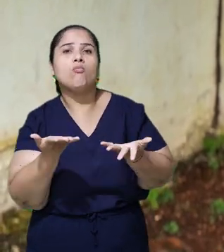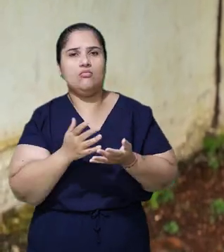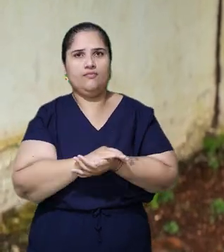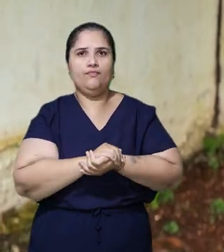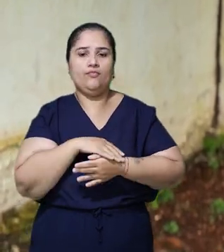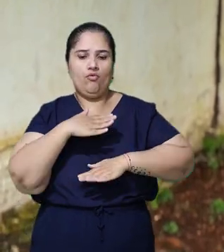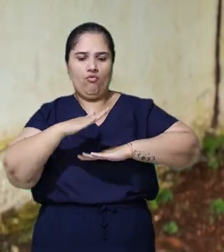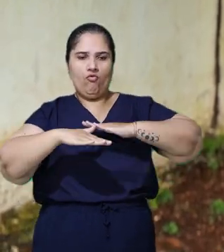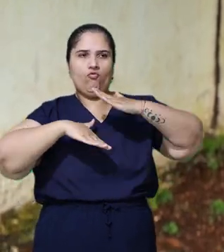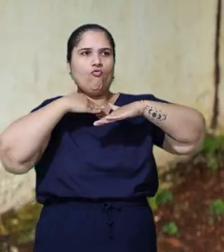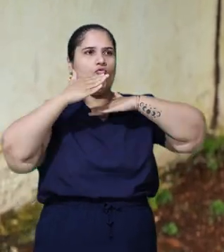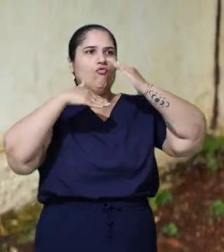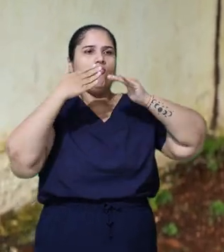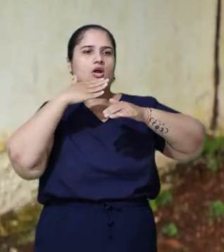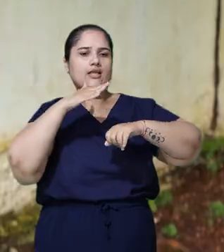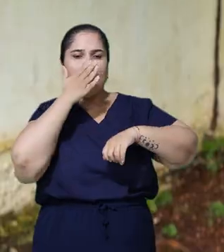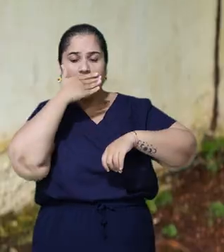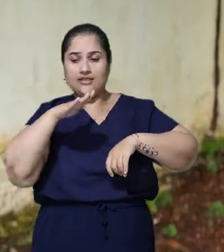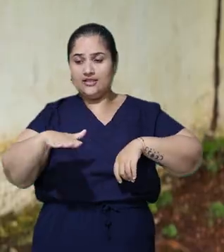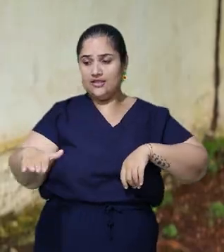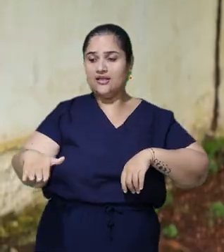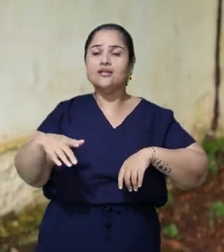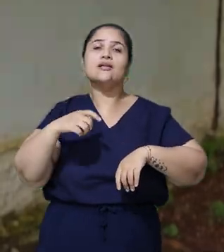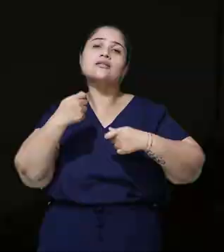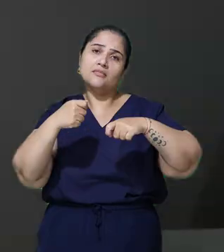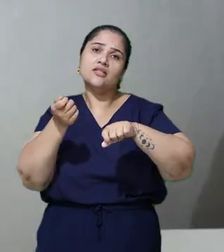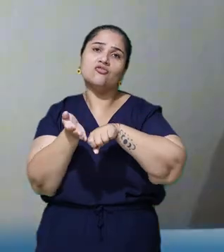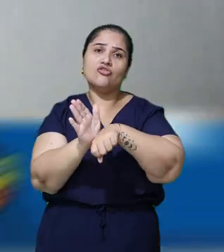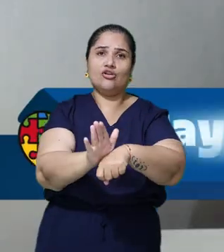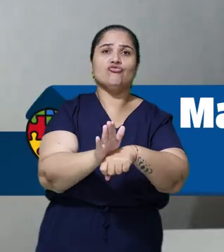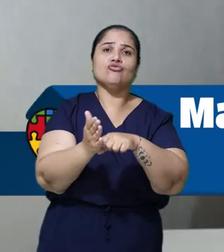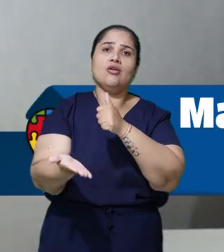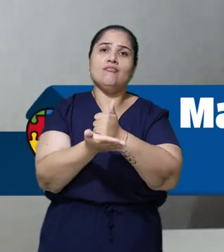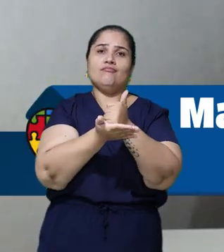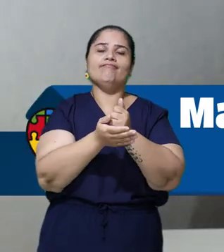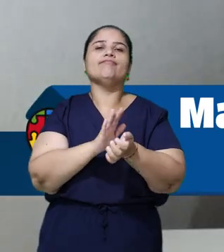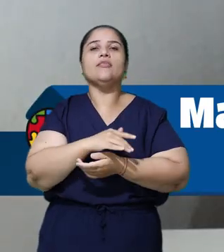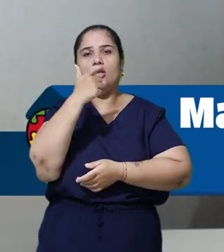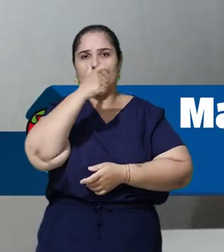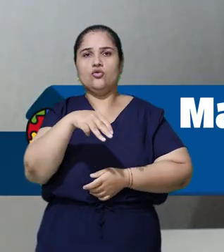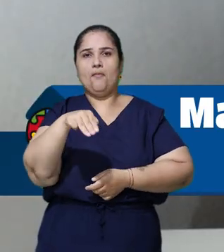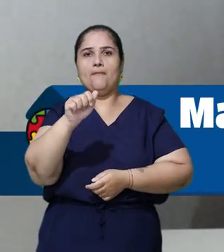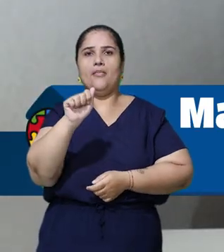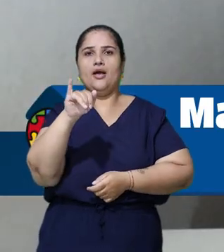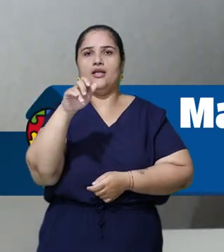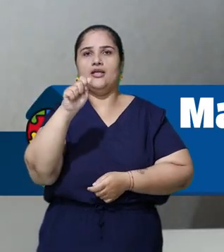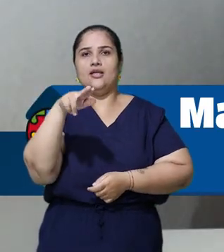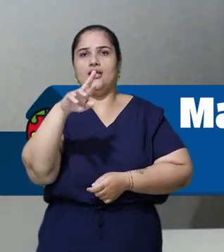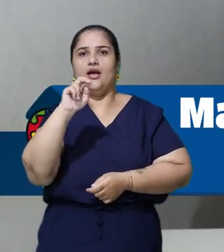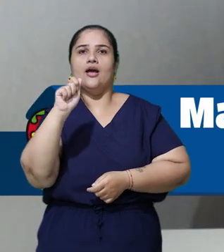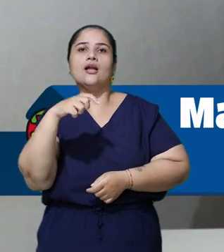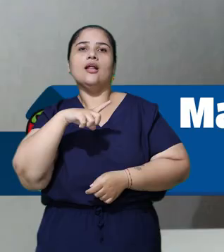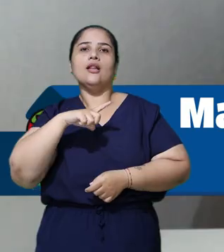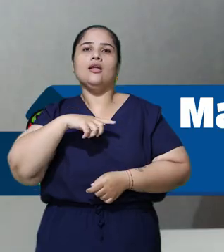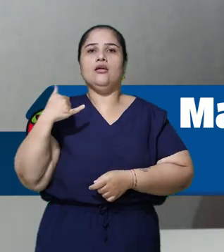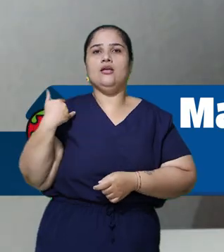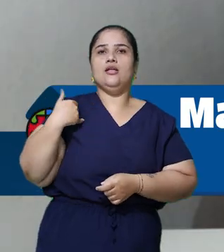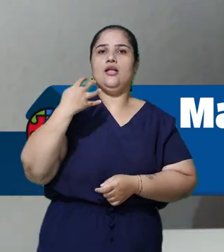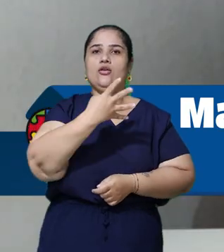que essa criança vai precisar de uma ajuda e um suporte a mais. Sou Maiara Nogueira, tenho 44 anos e agora eu